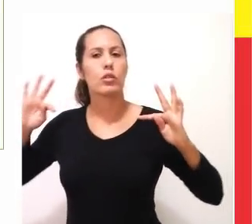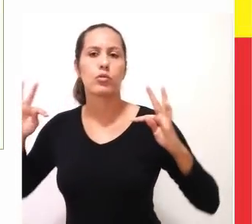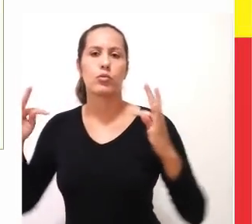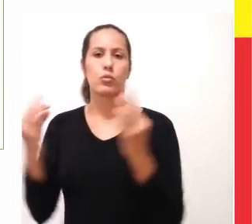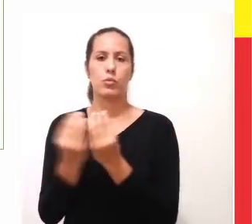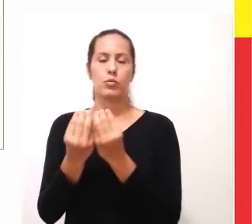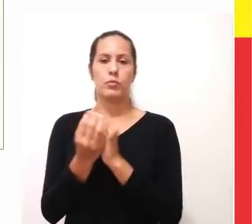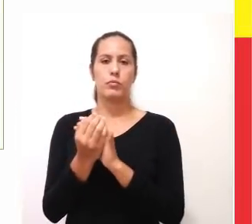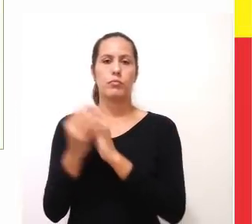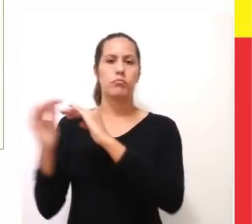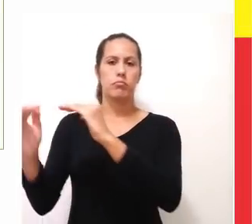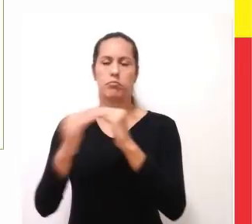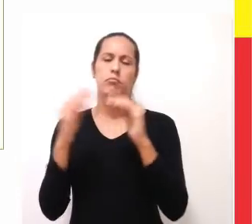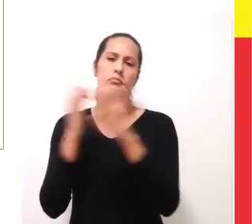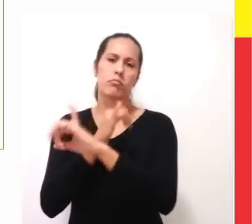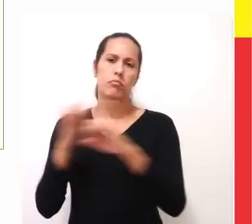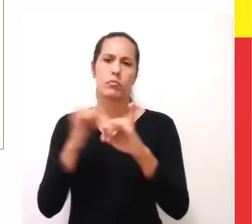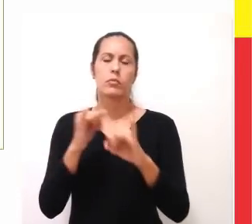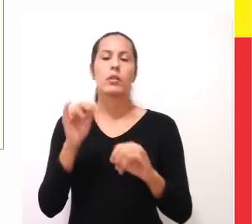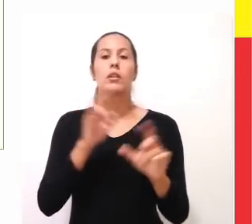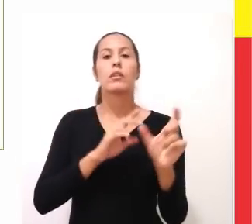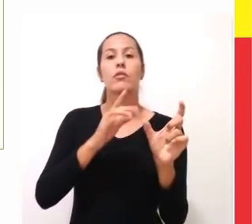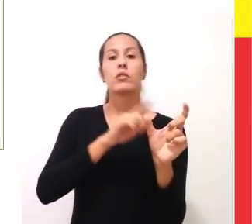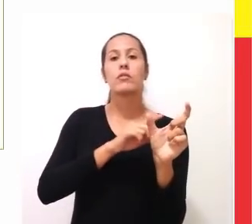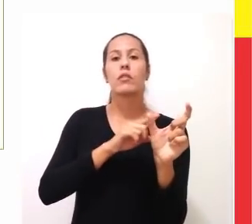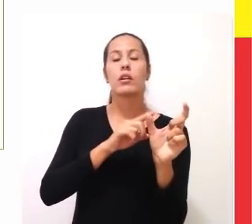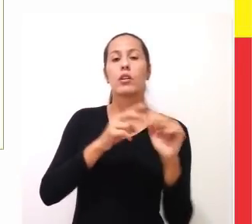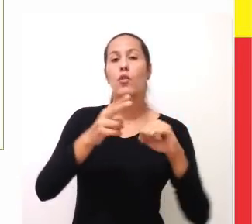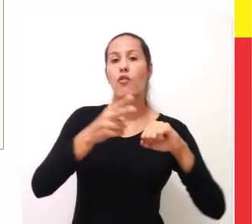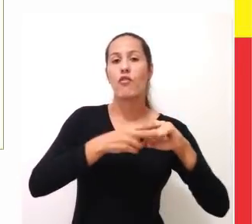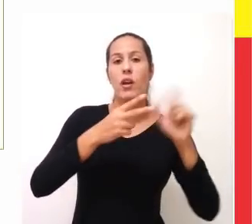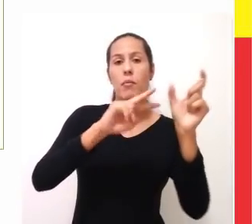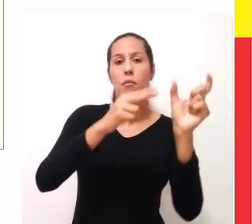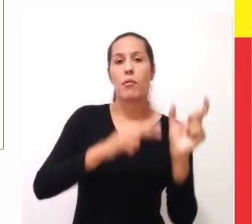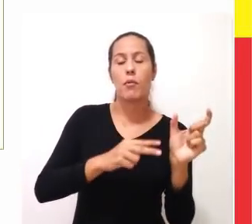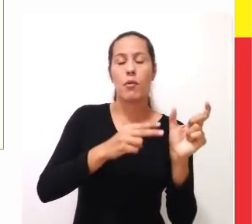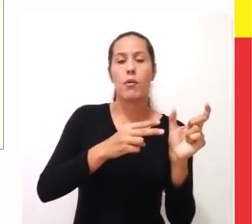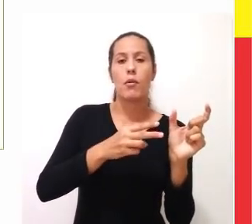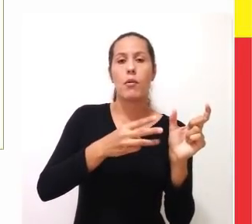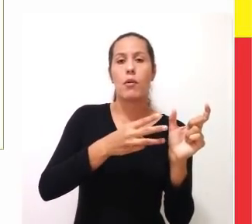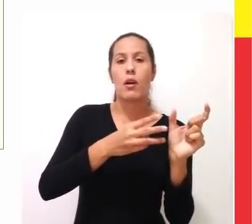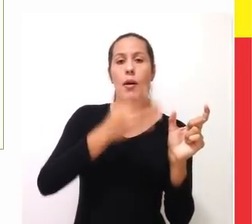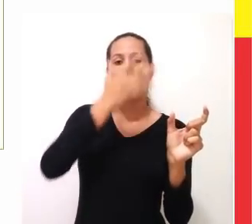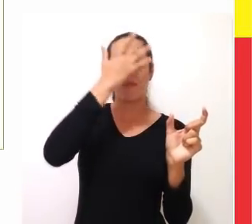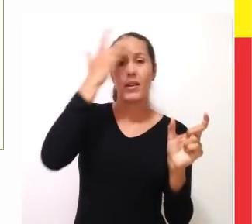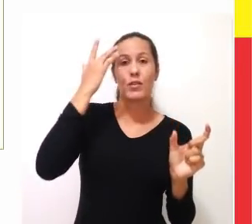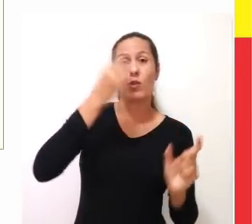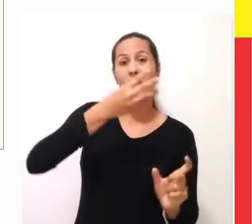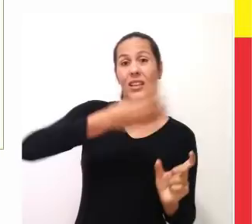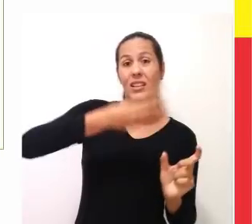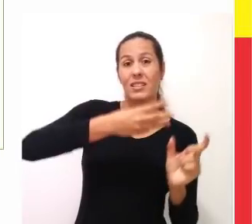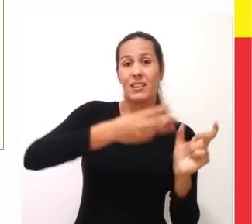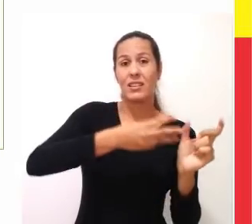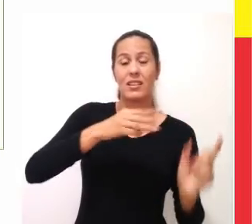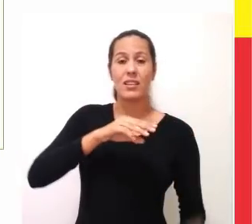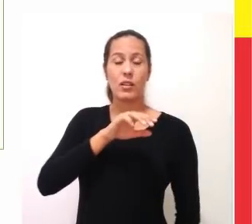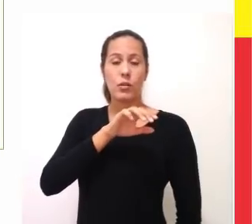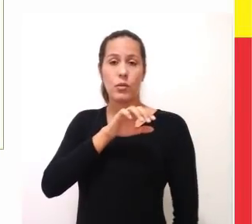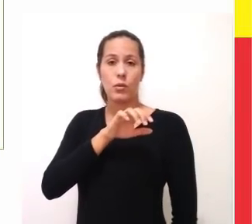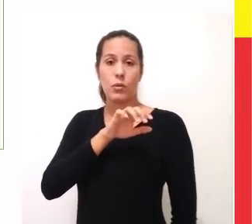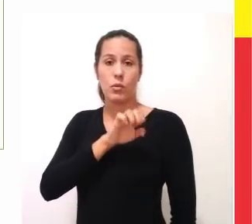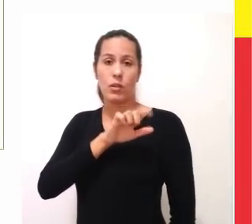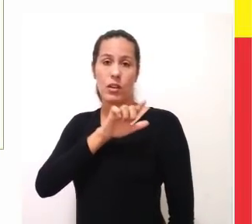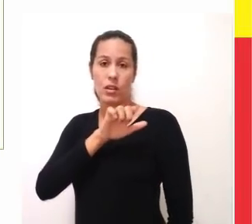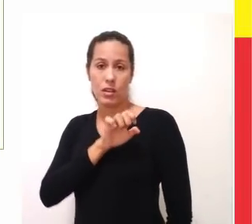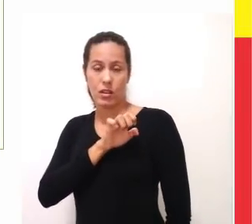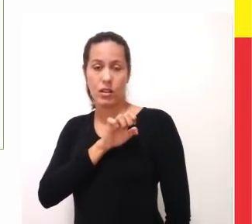Nesse sentido, o uso da terceira pessoa. O que é a terceira pessoa? Ele, ela, eu canto, ele canta. Então, colocar a terceira pessoa, o